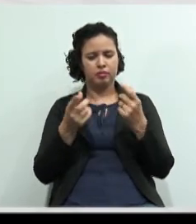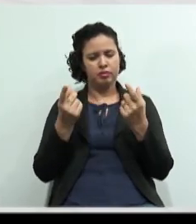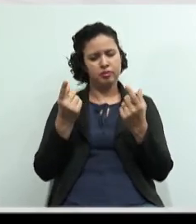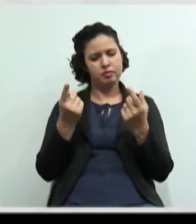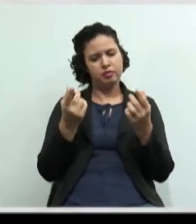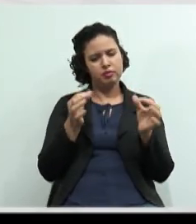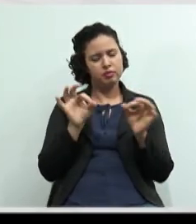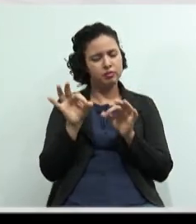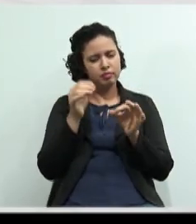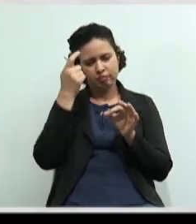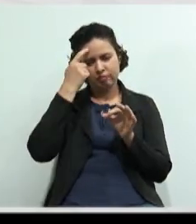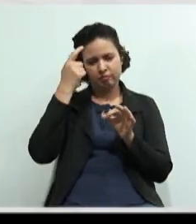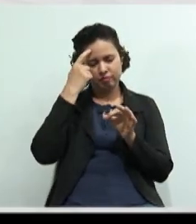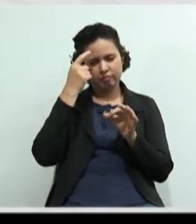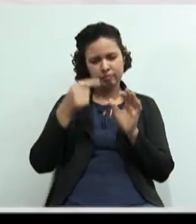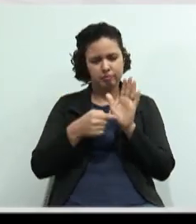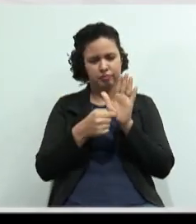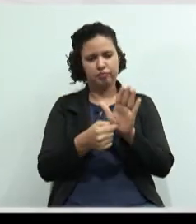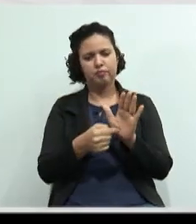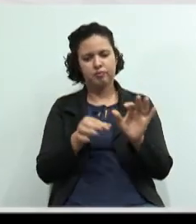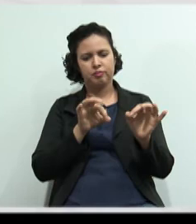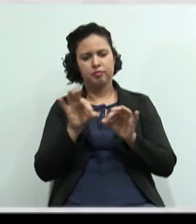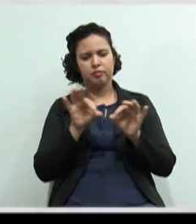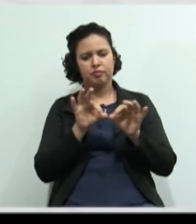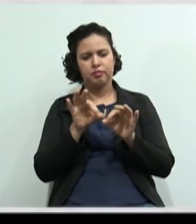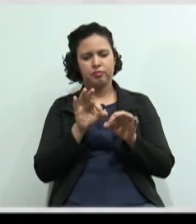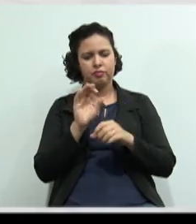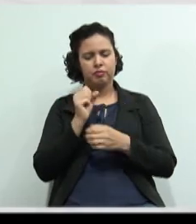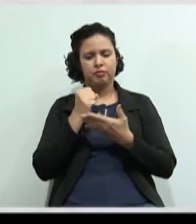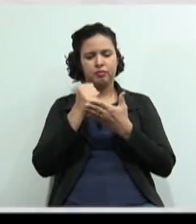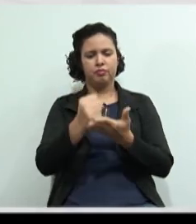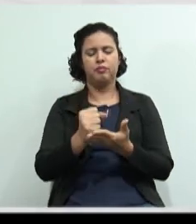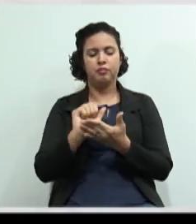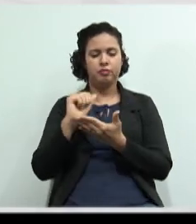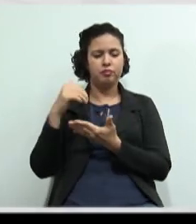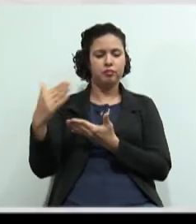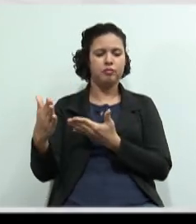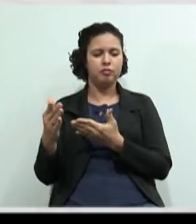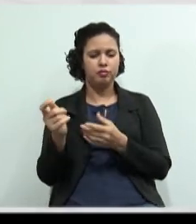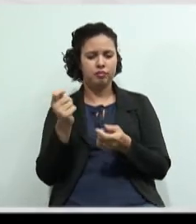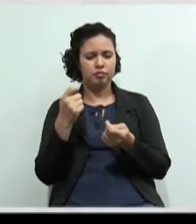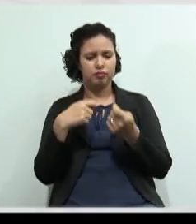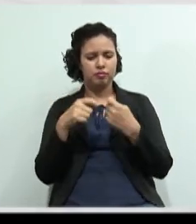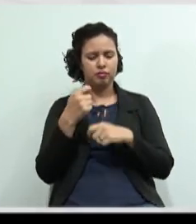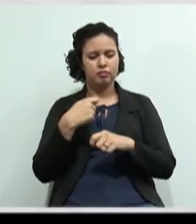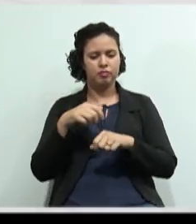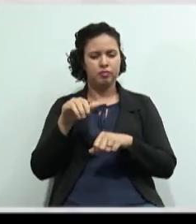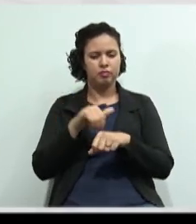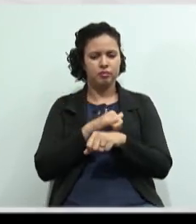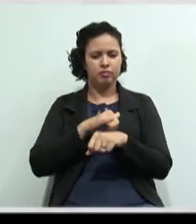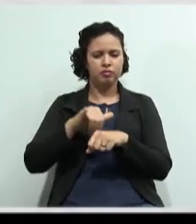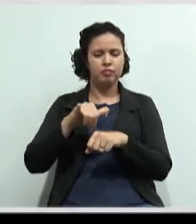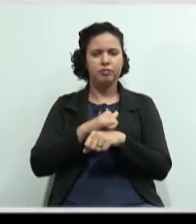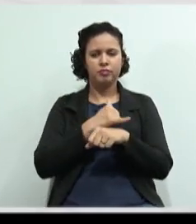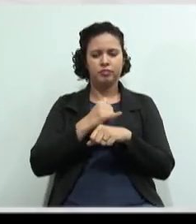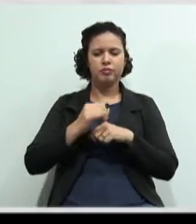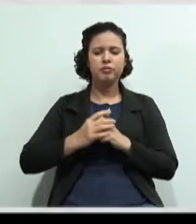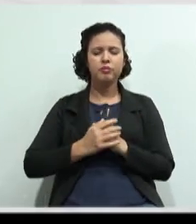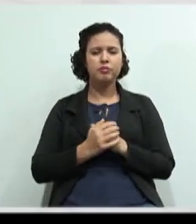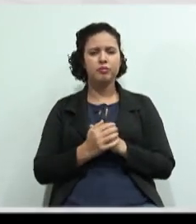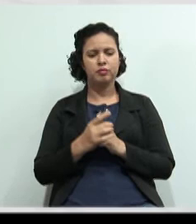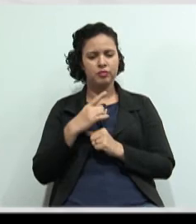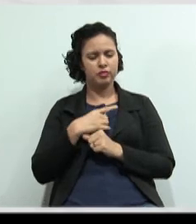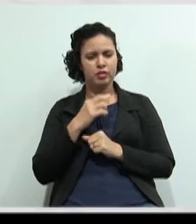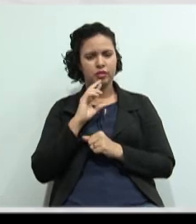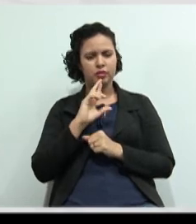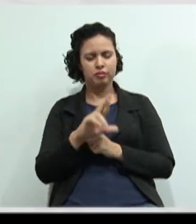com base na previsão, falamos do planejamento orientado para o exterior e da administração estratégica. Tem